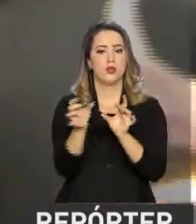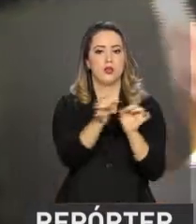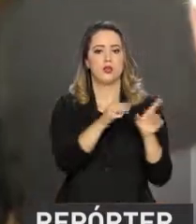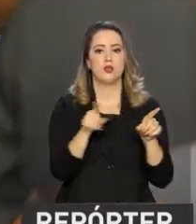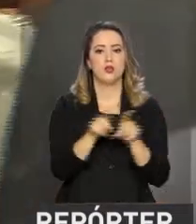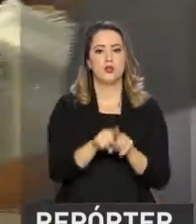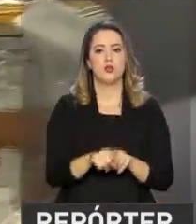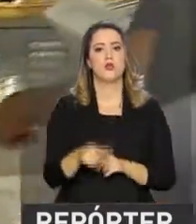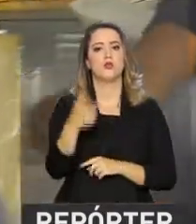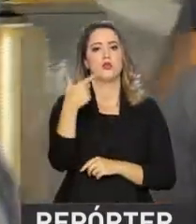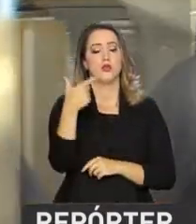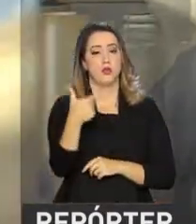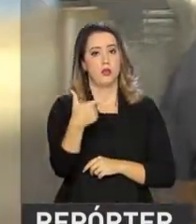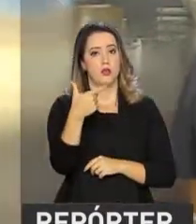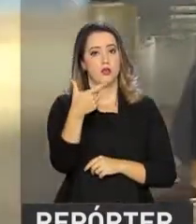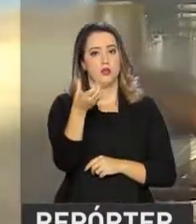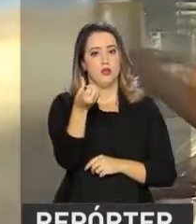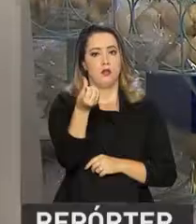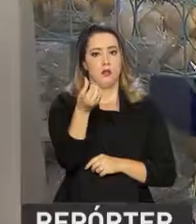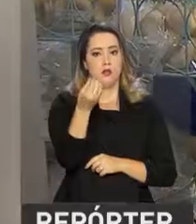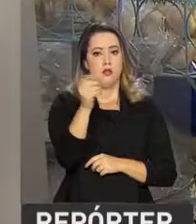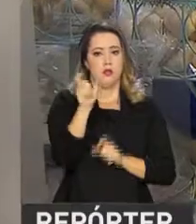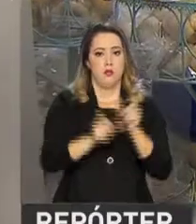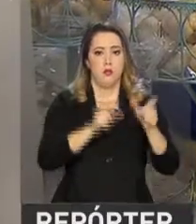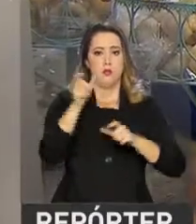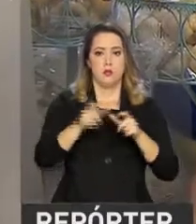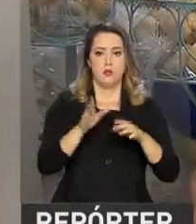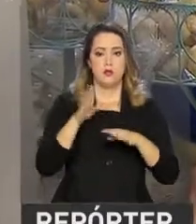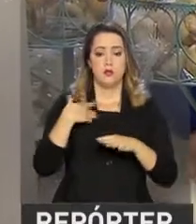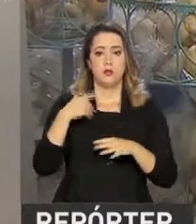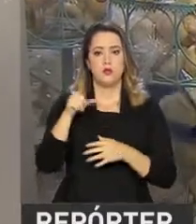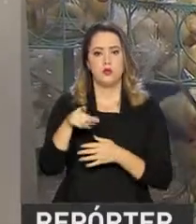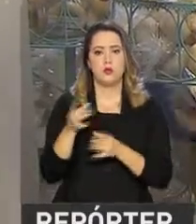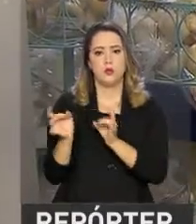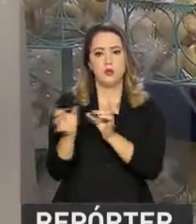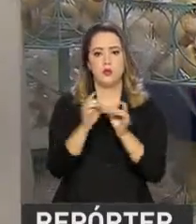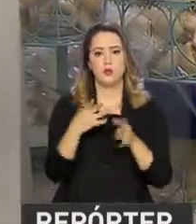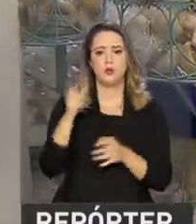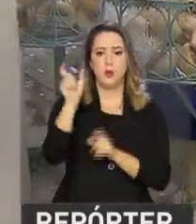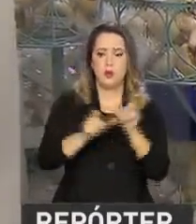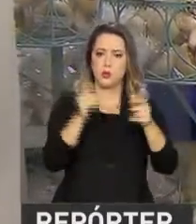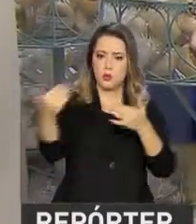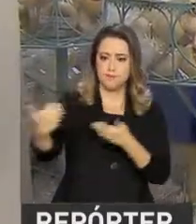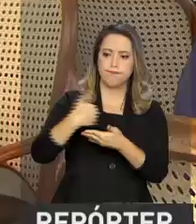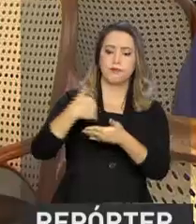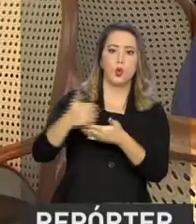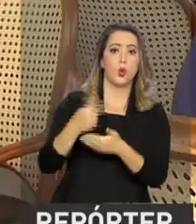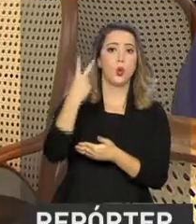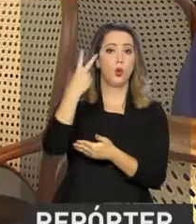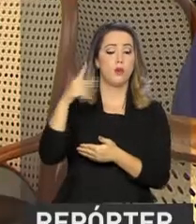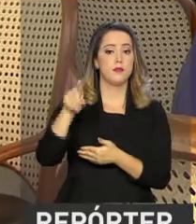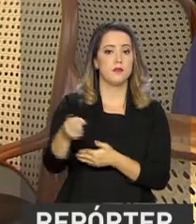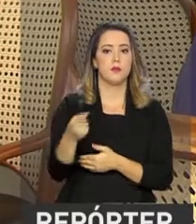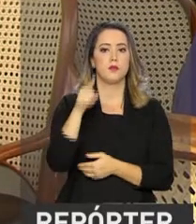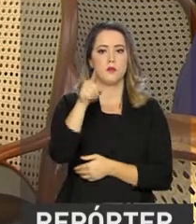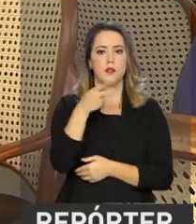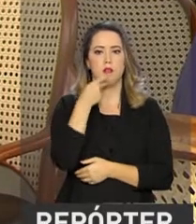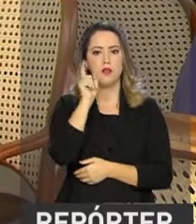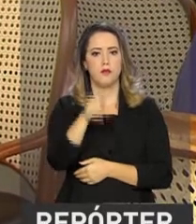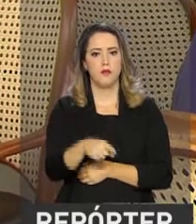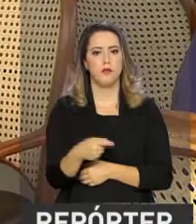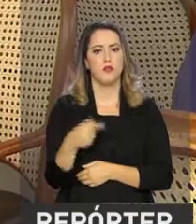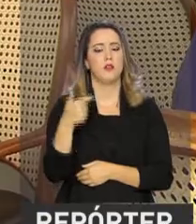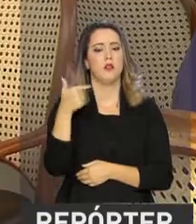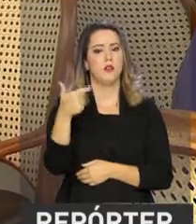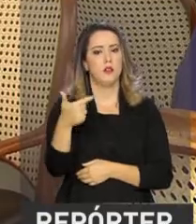contam com 260 funcionários para atender cerca de 2 mil clientes por dia a empresária afirma que nos